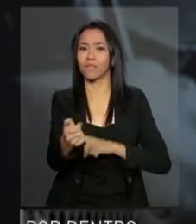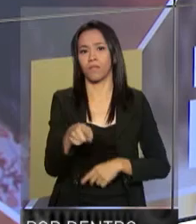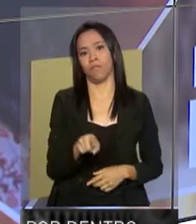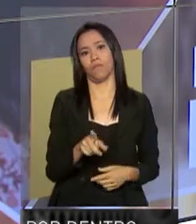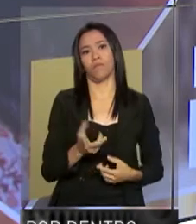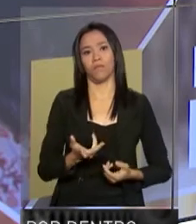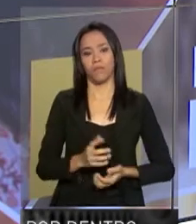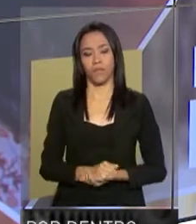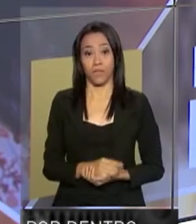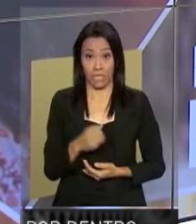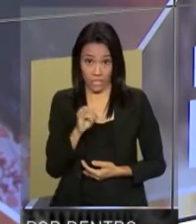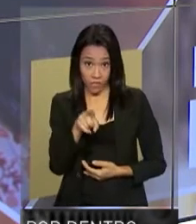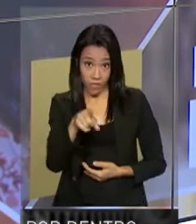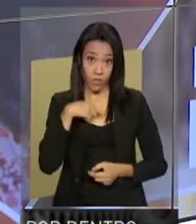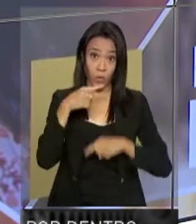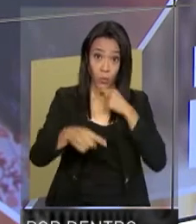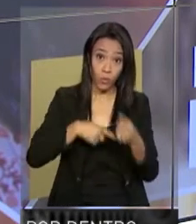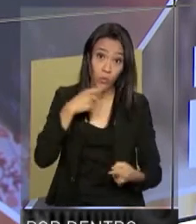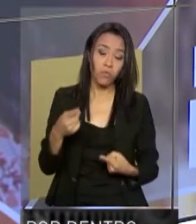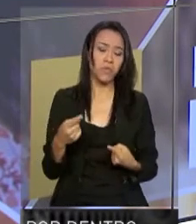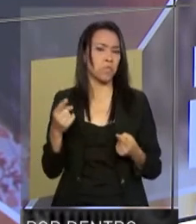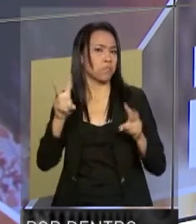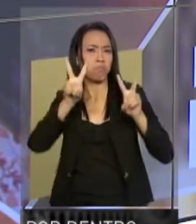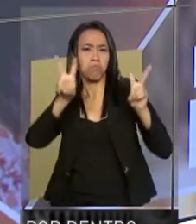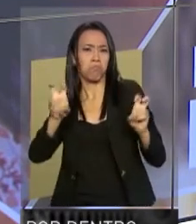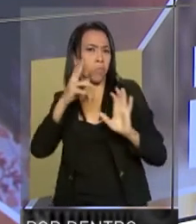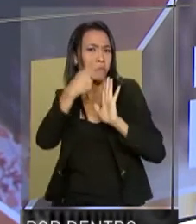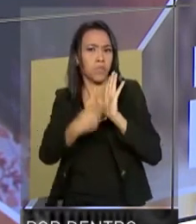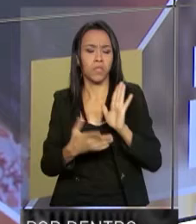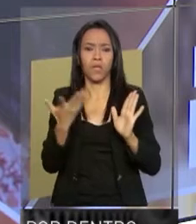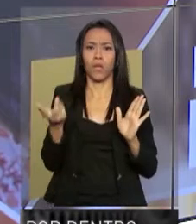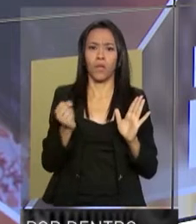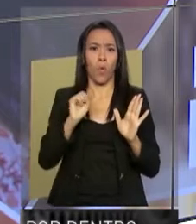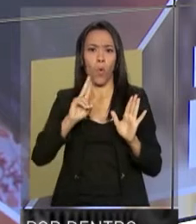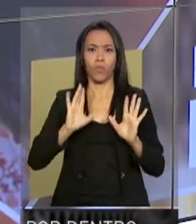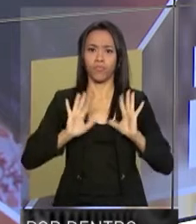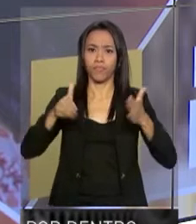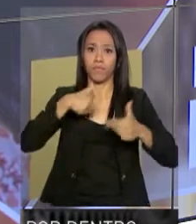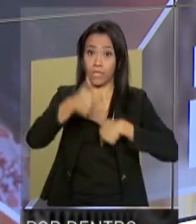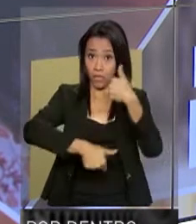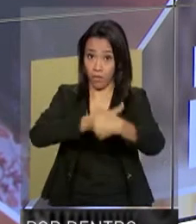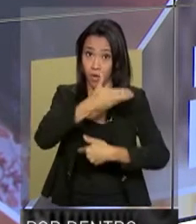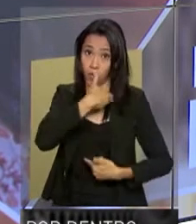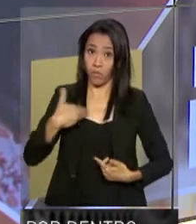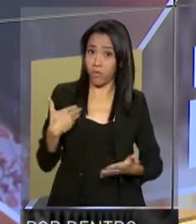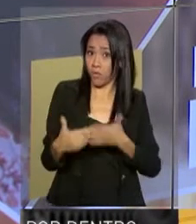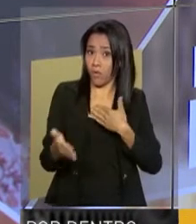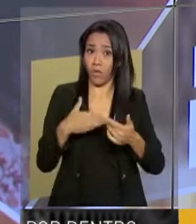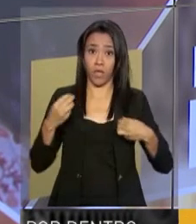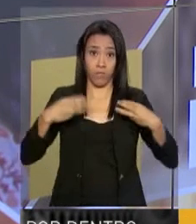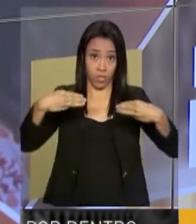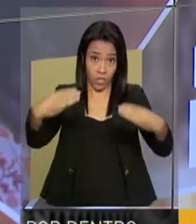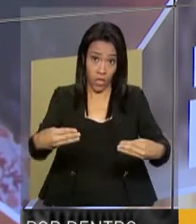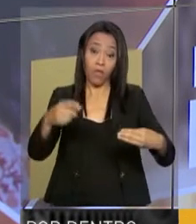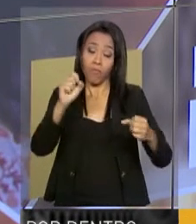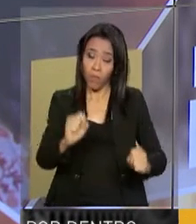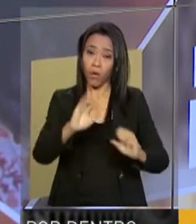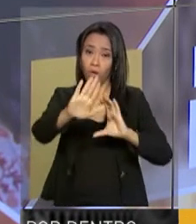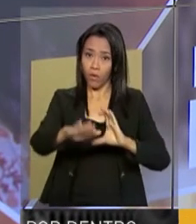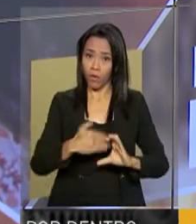causa. Se você tem dúvidas sobre algum projeto ou ação do governo de qualquer ministério, escreva